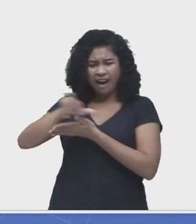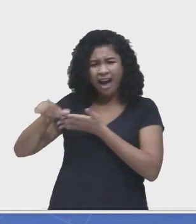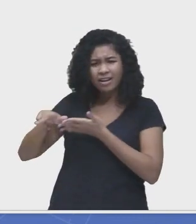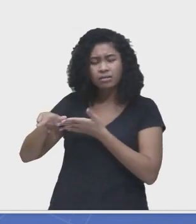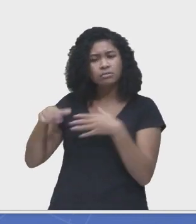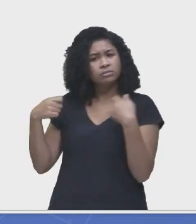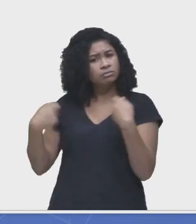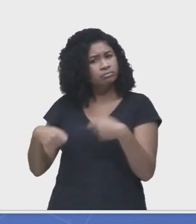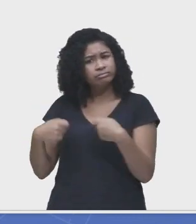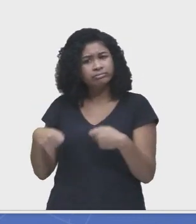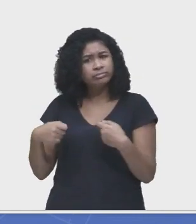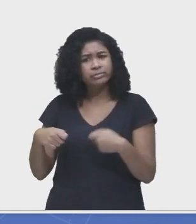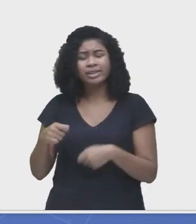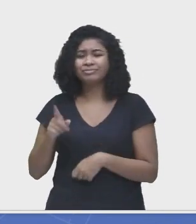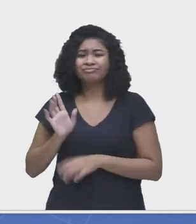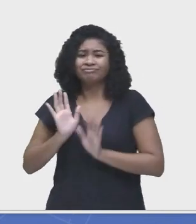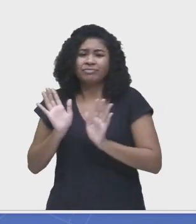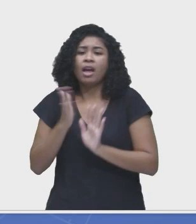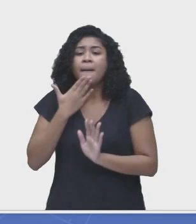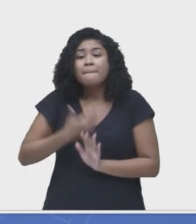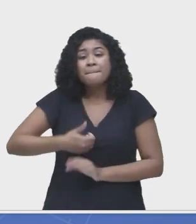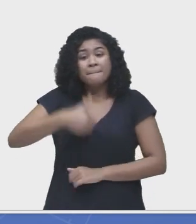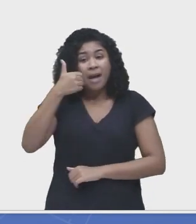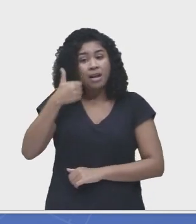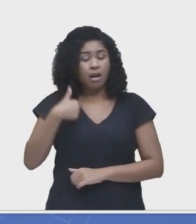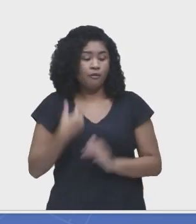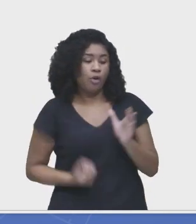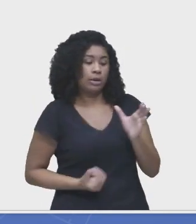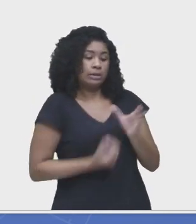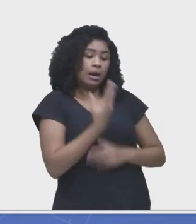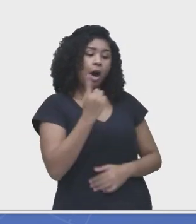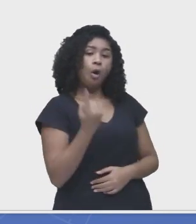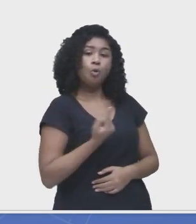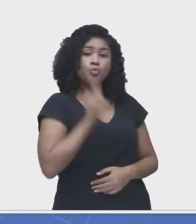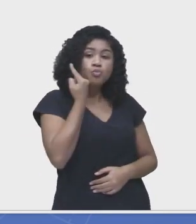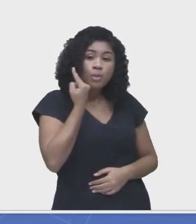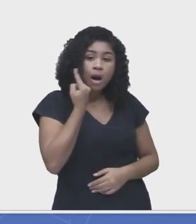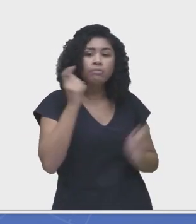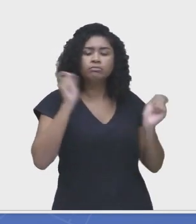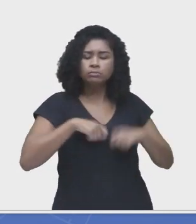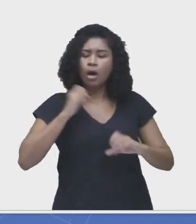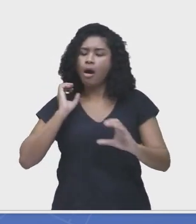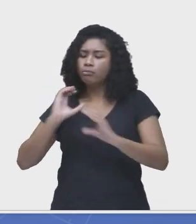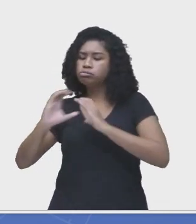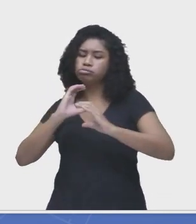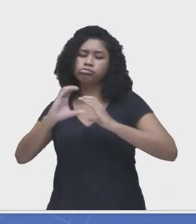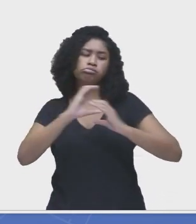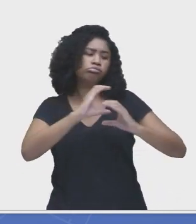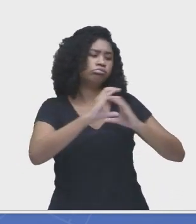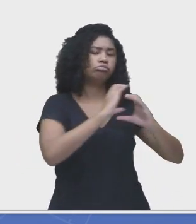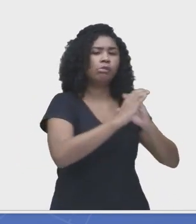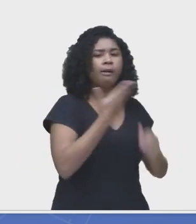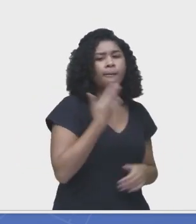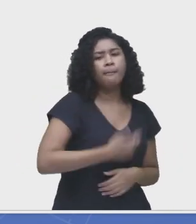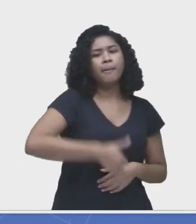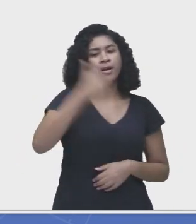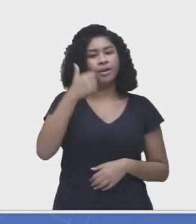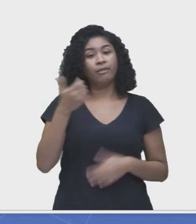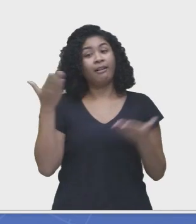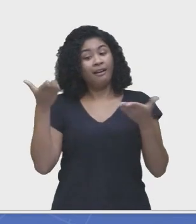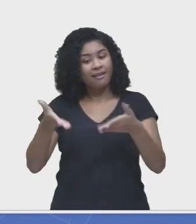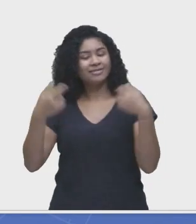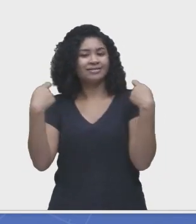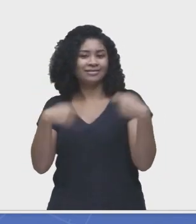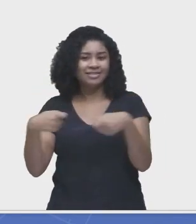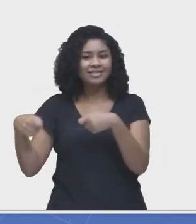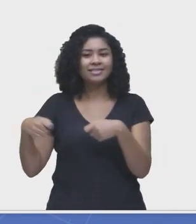de comunicação que aí me facilita o comércio? Então, essa necessidade foi que levou a essa criação. E depois os